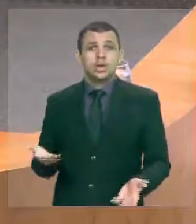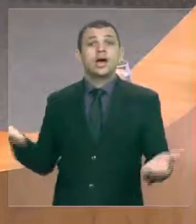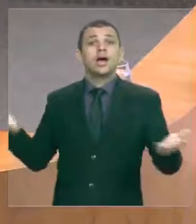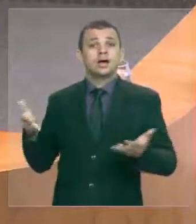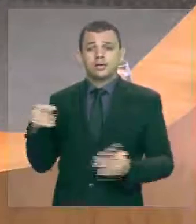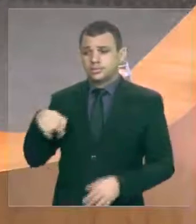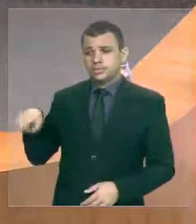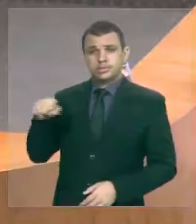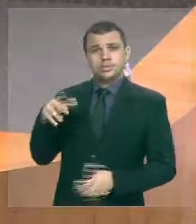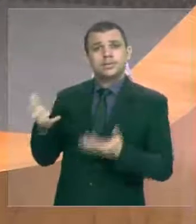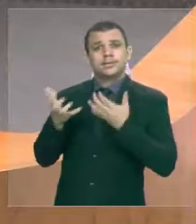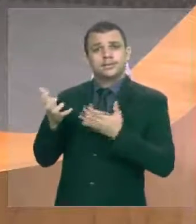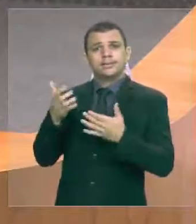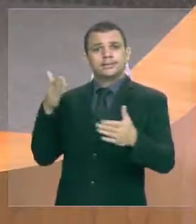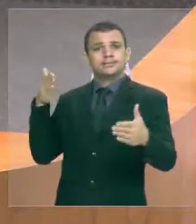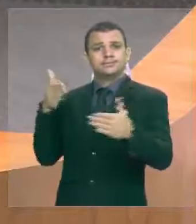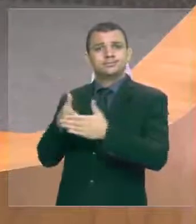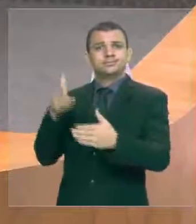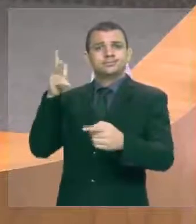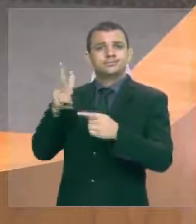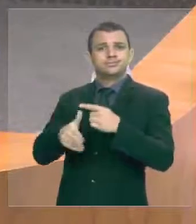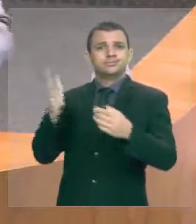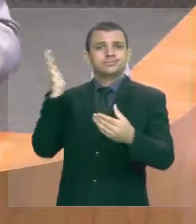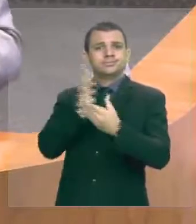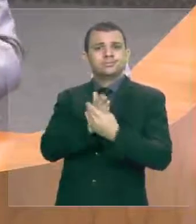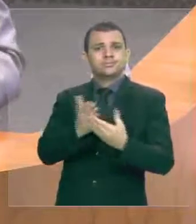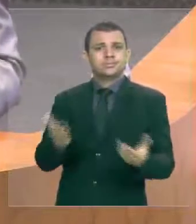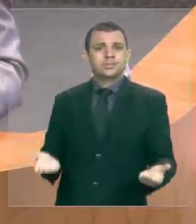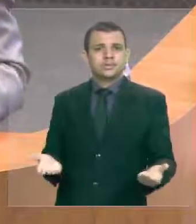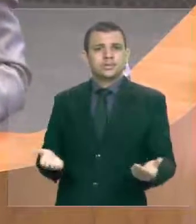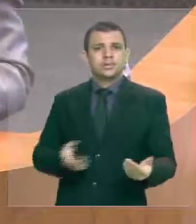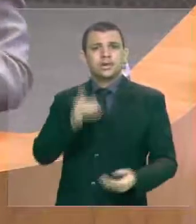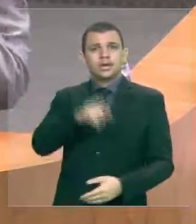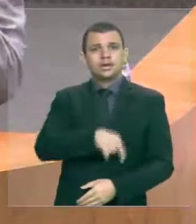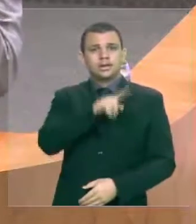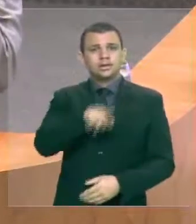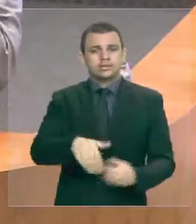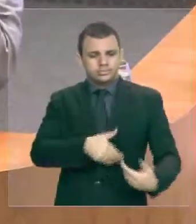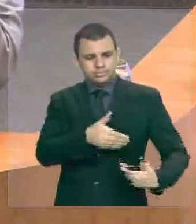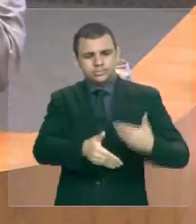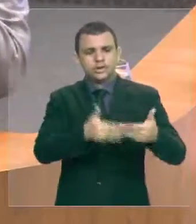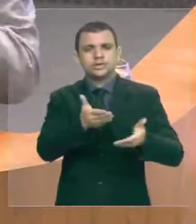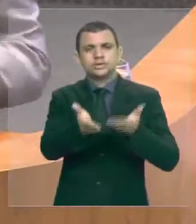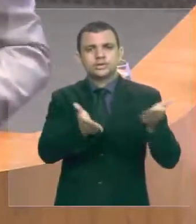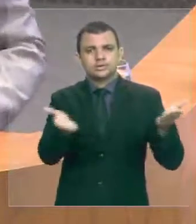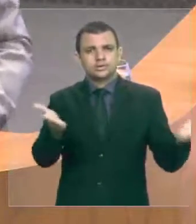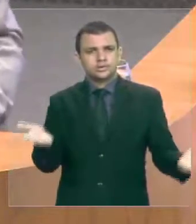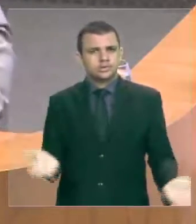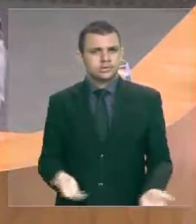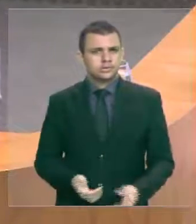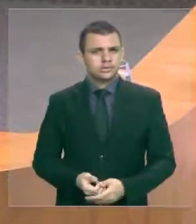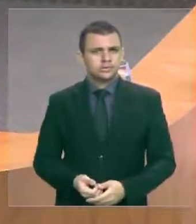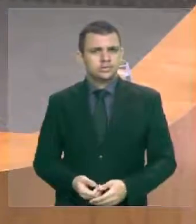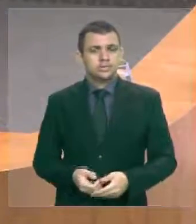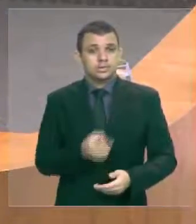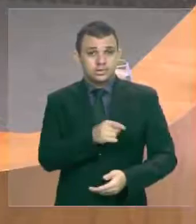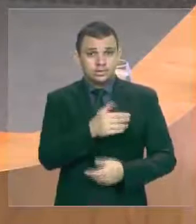na justiça um processo que